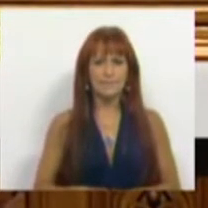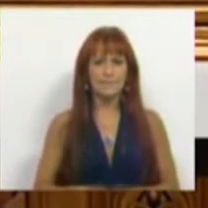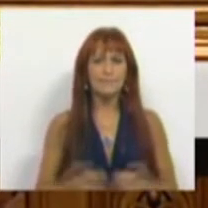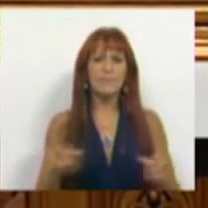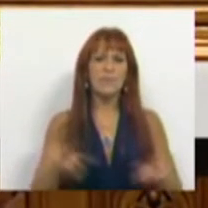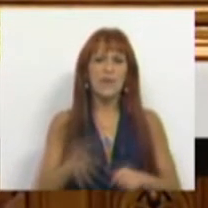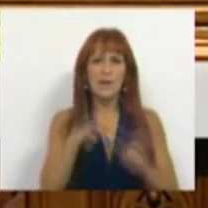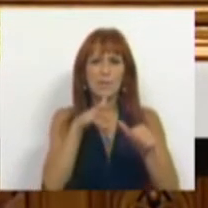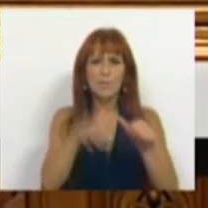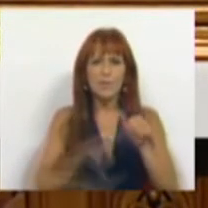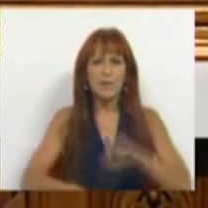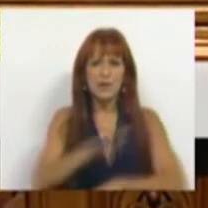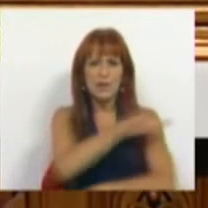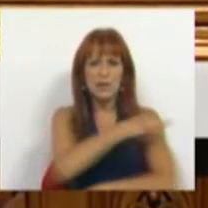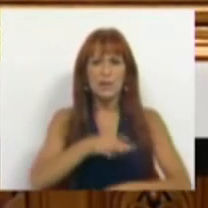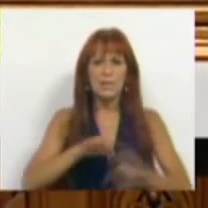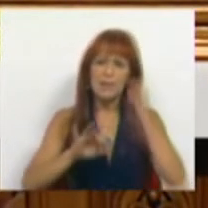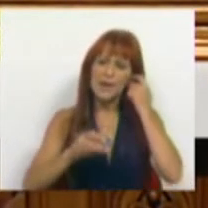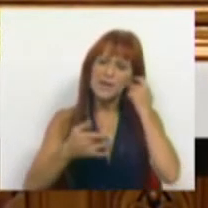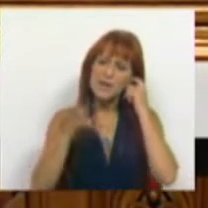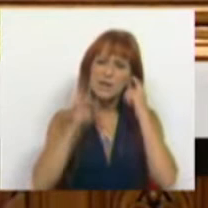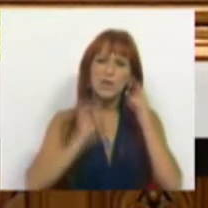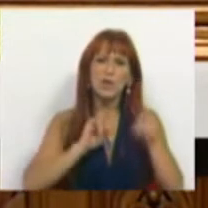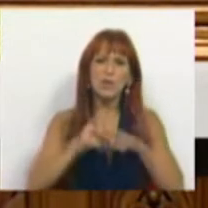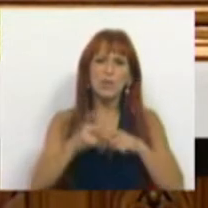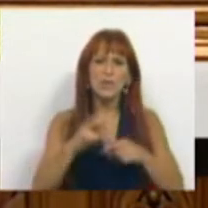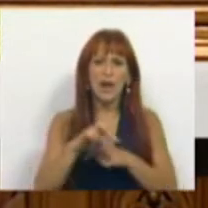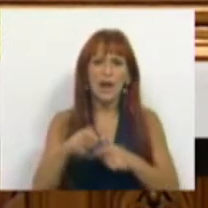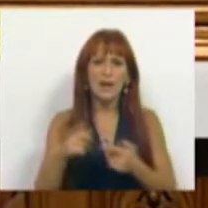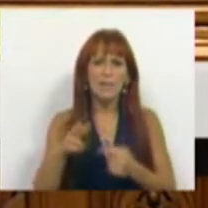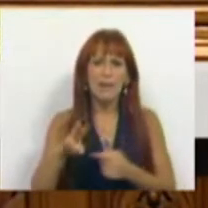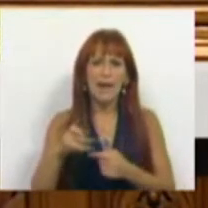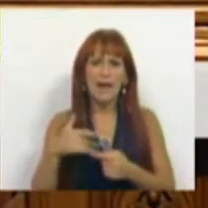Para uma intervenção em nome do PSD, Sra. Deputada Margarida Balseiro Lopes.